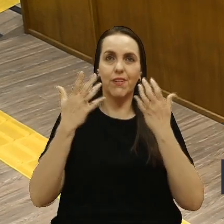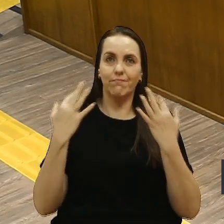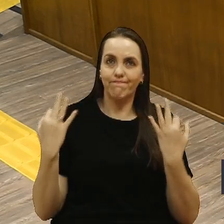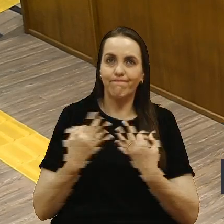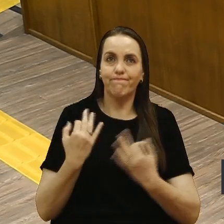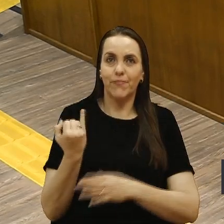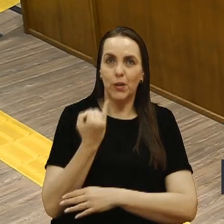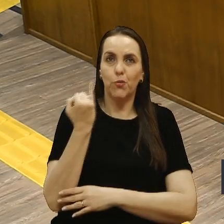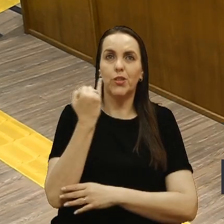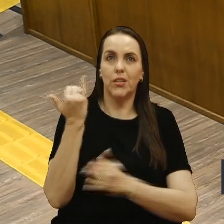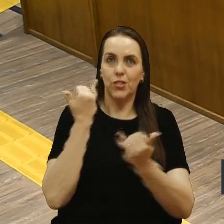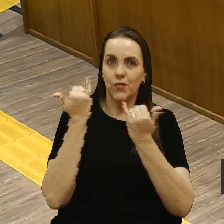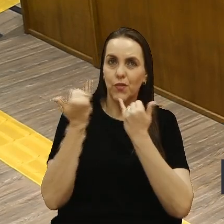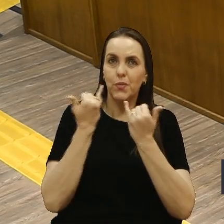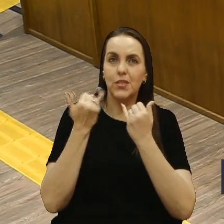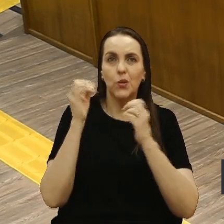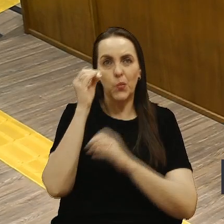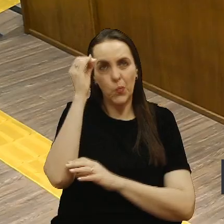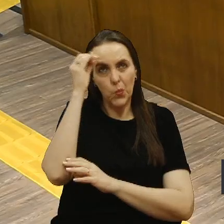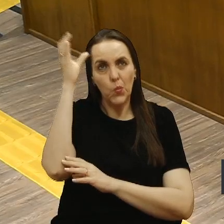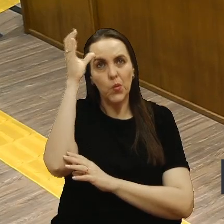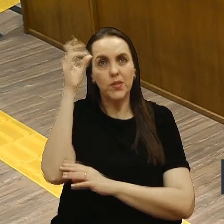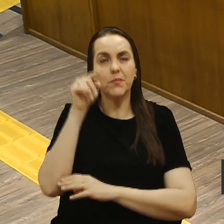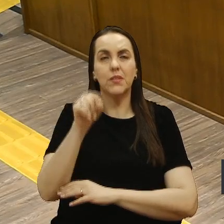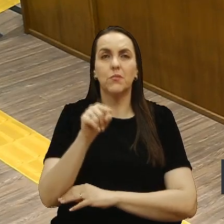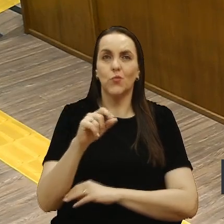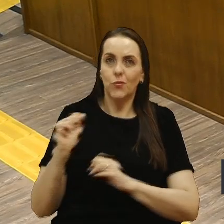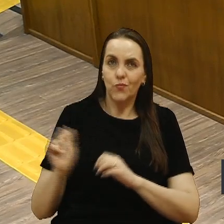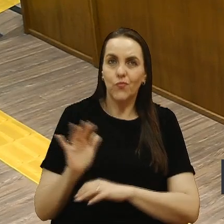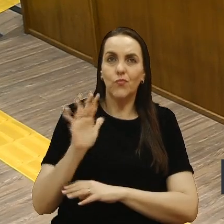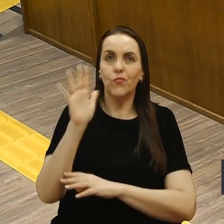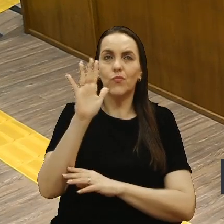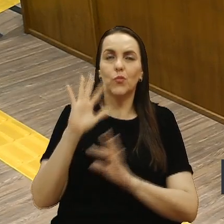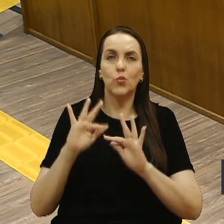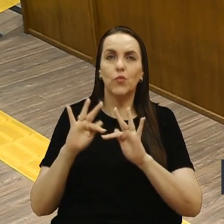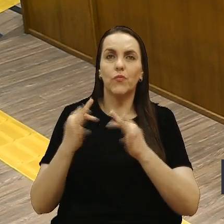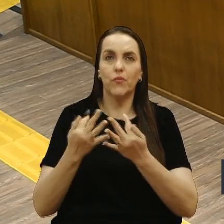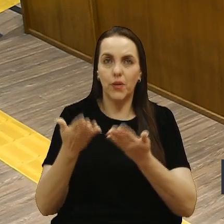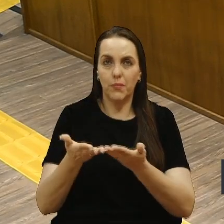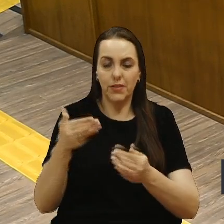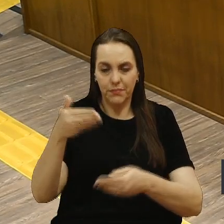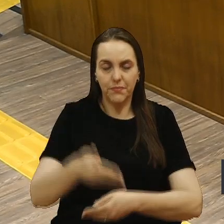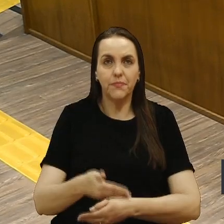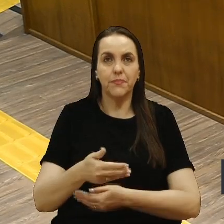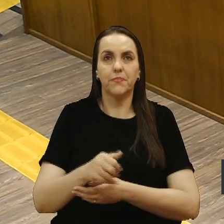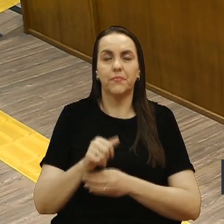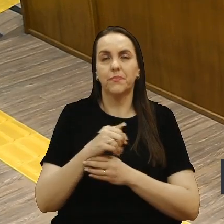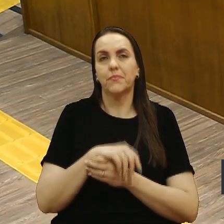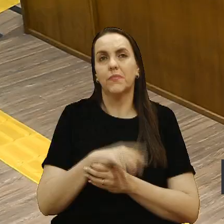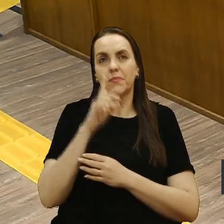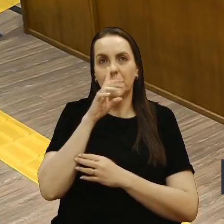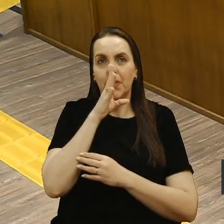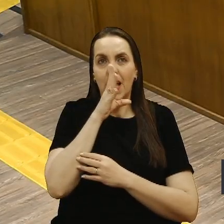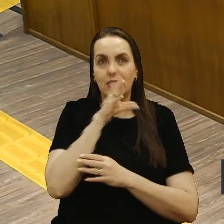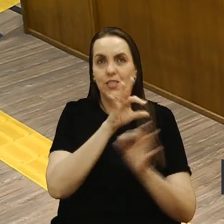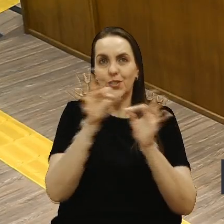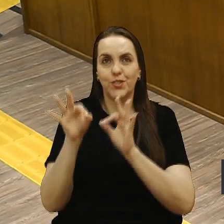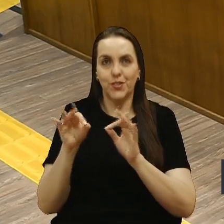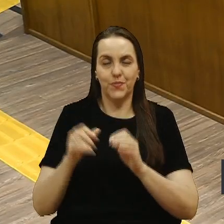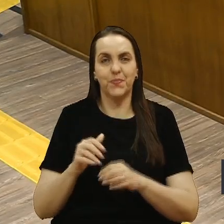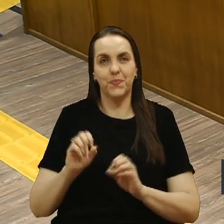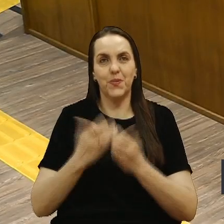de informação, conhecimento, e que irá agregar muitos valores para todas as famílias que irão estar aqui prestigiando o evento. Obrigado.